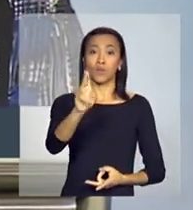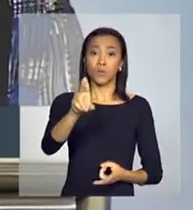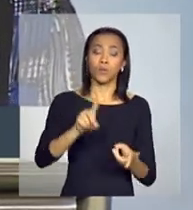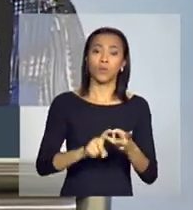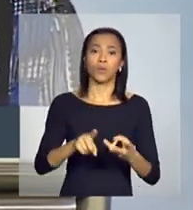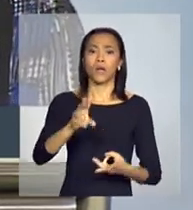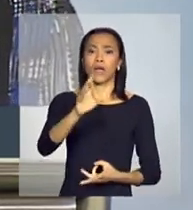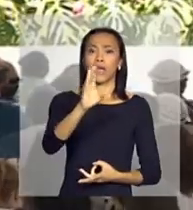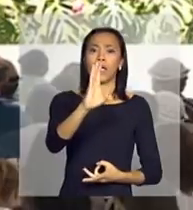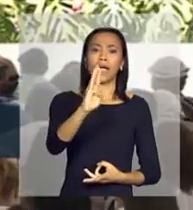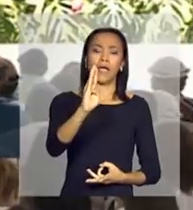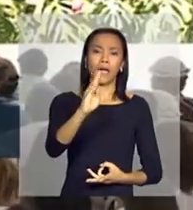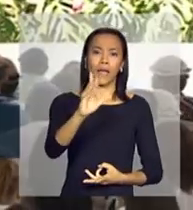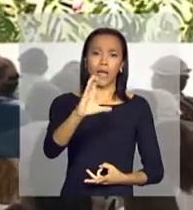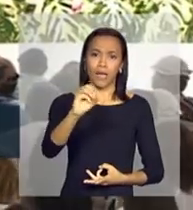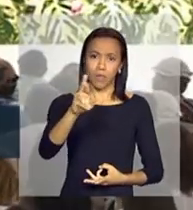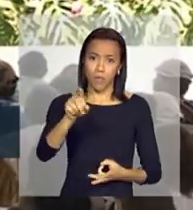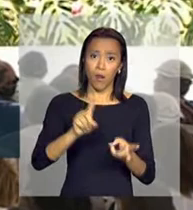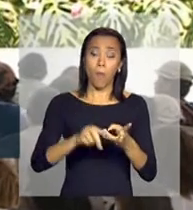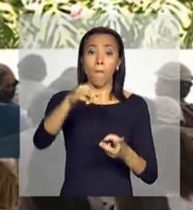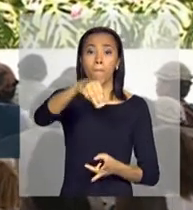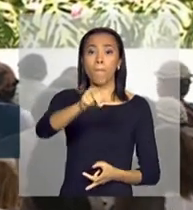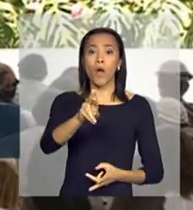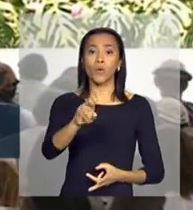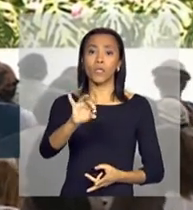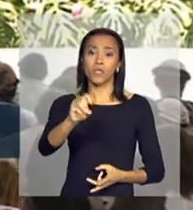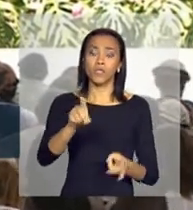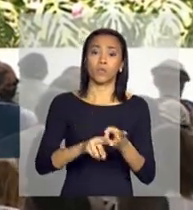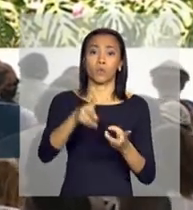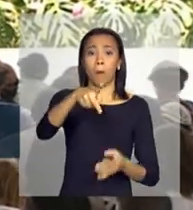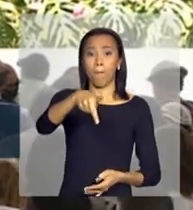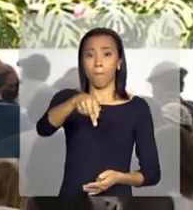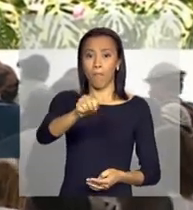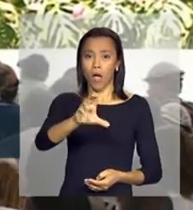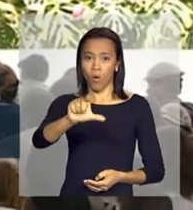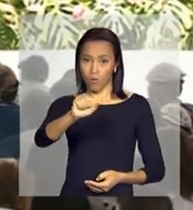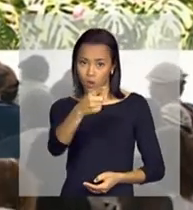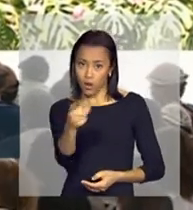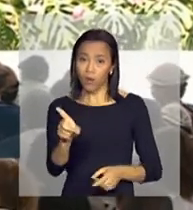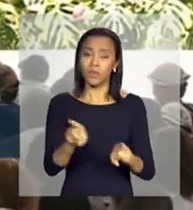Carimbão, Maurício Quintela Lessa, Paulão e Renan Filho.